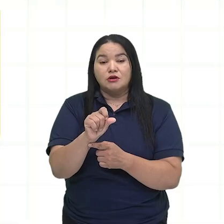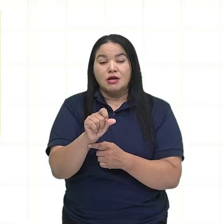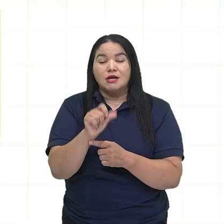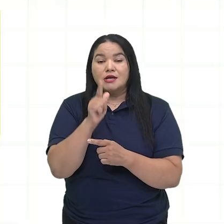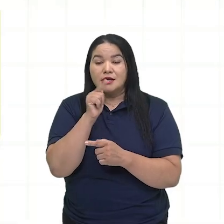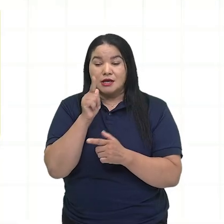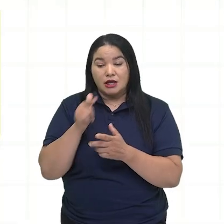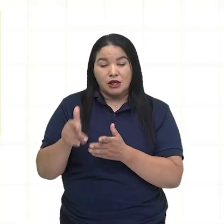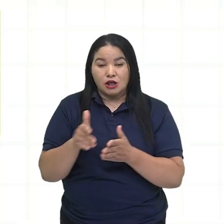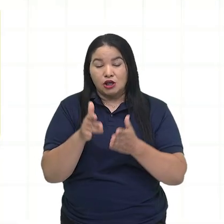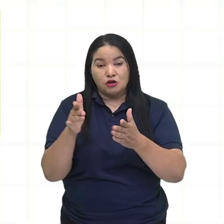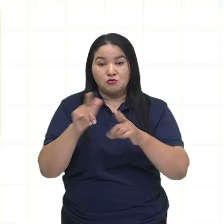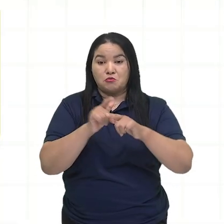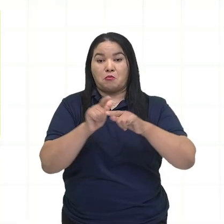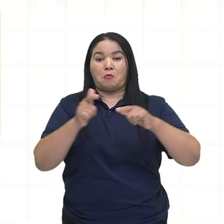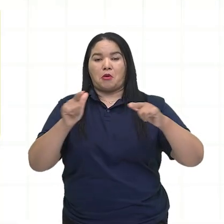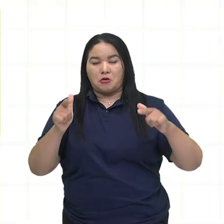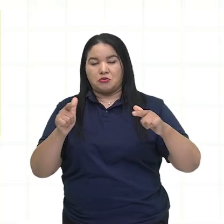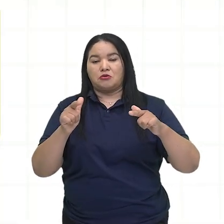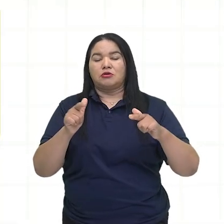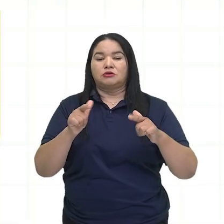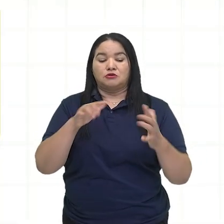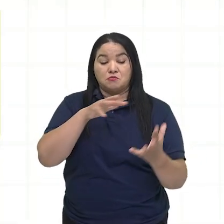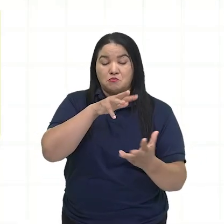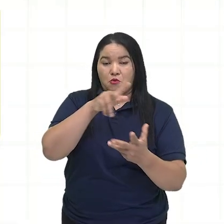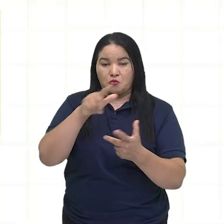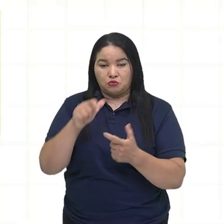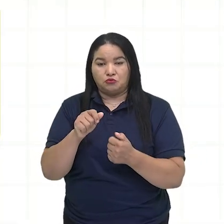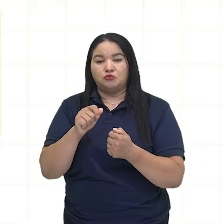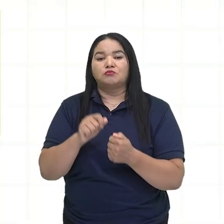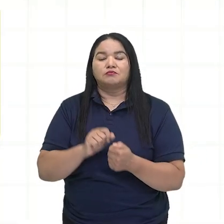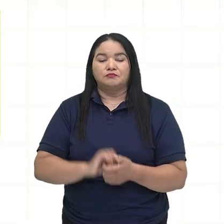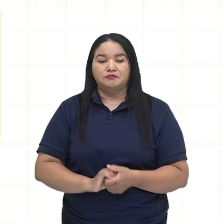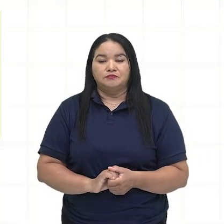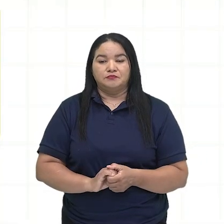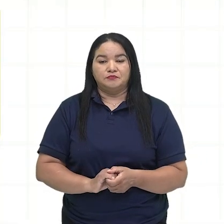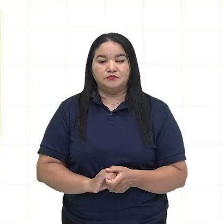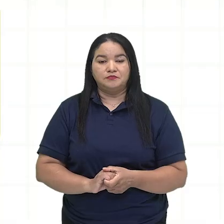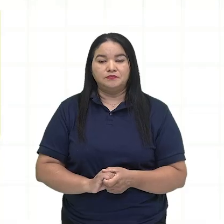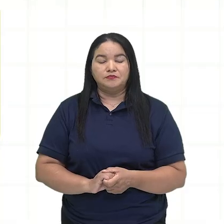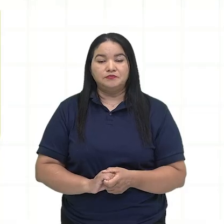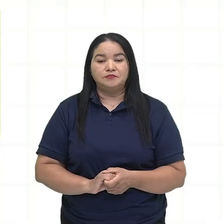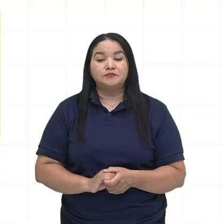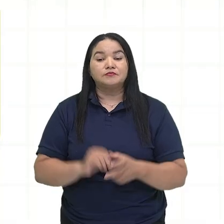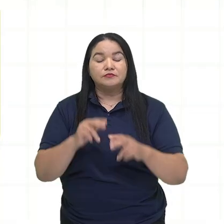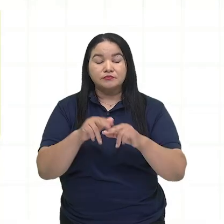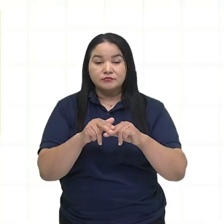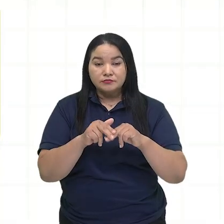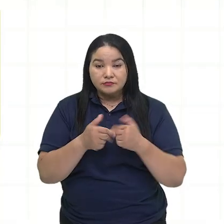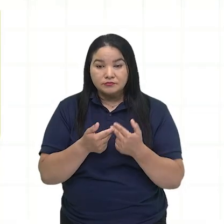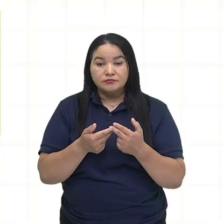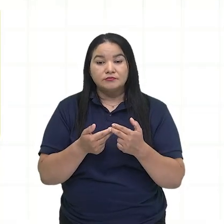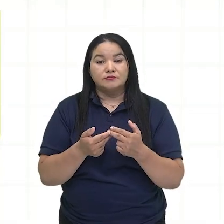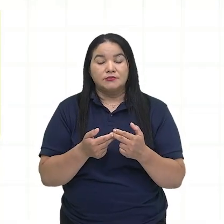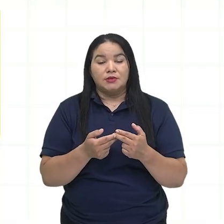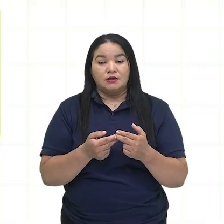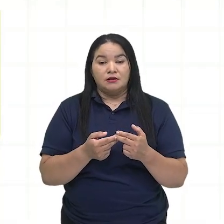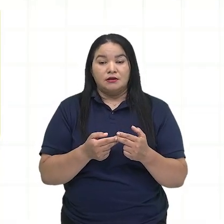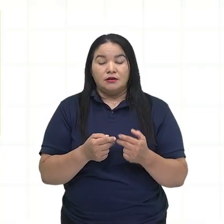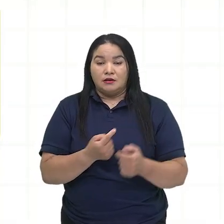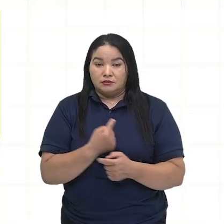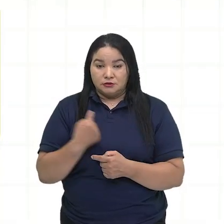que existem pelo mundo, certo? Então, por isso que a